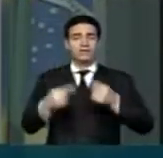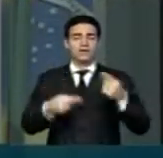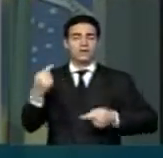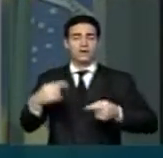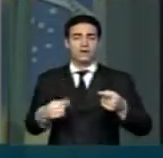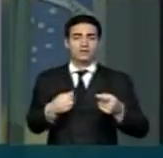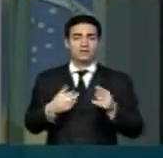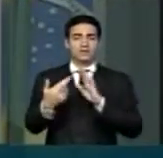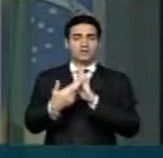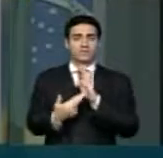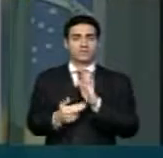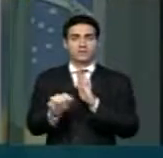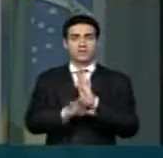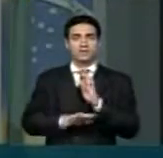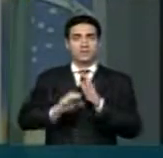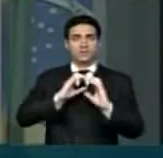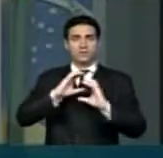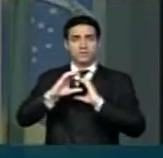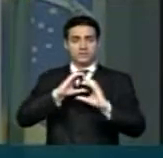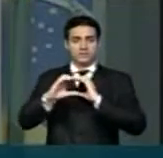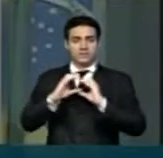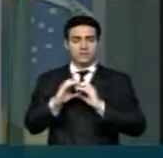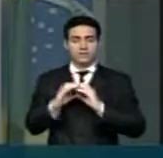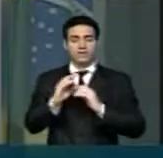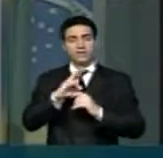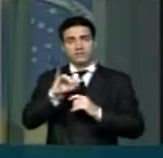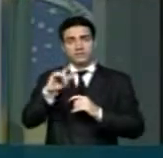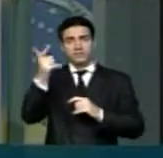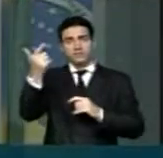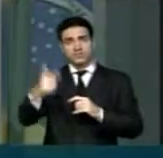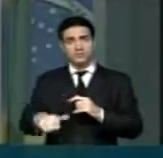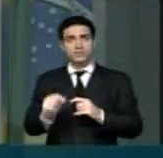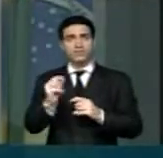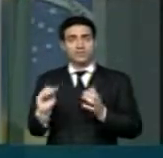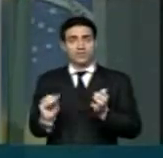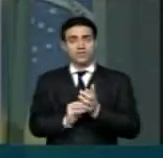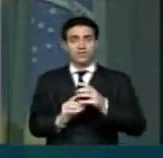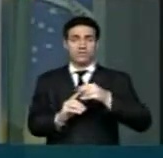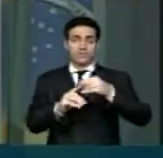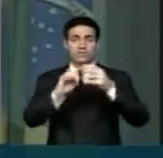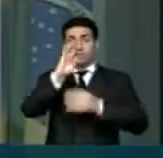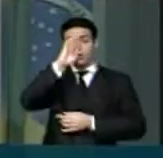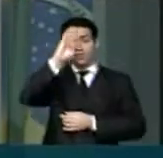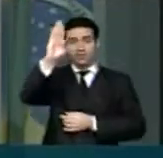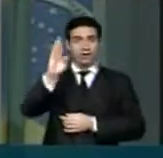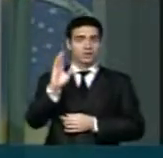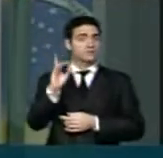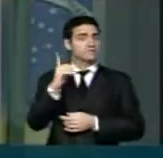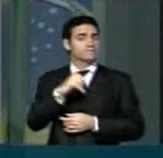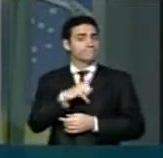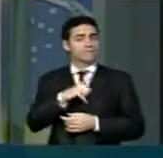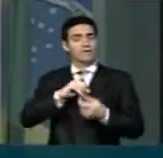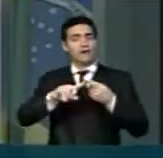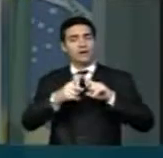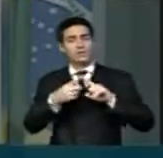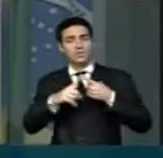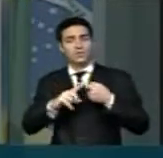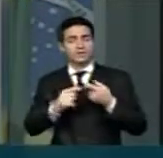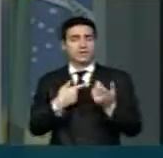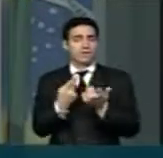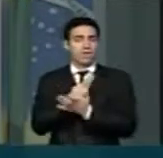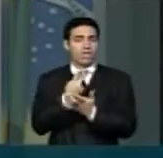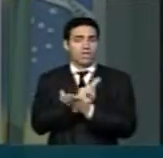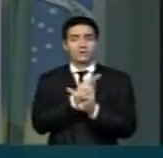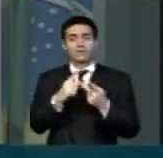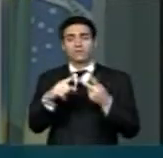regulação do setor de comunicação será novamente prioridade nas articulações escabrosas